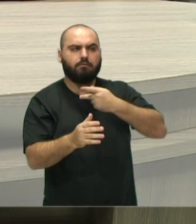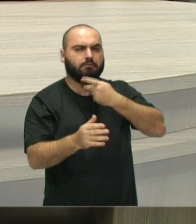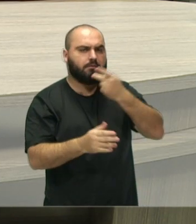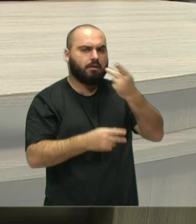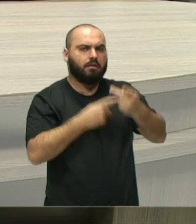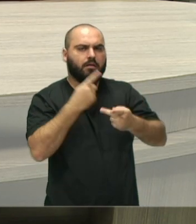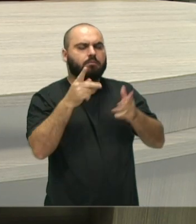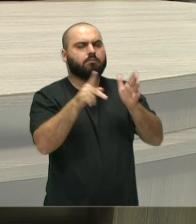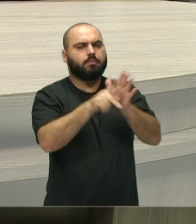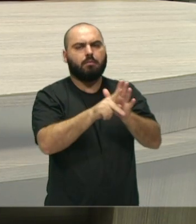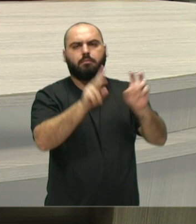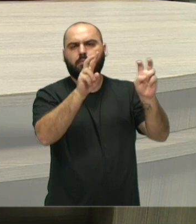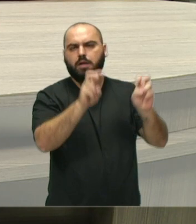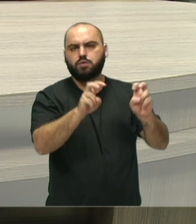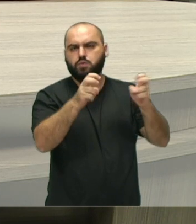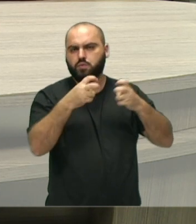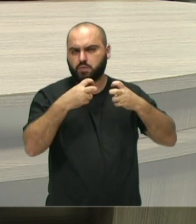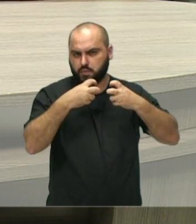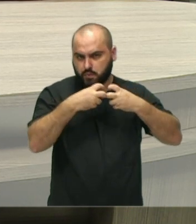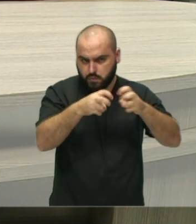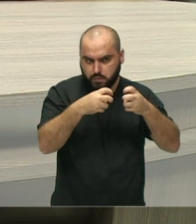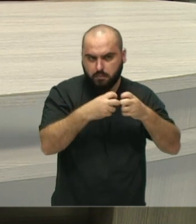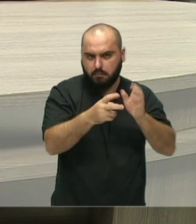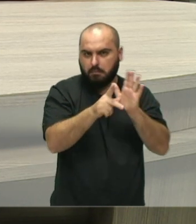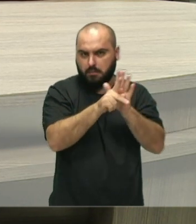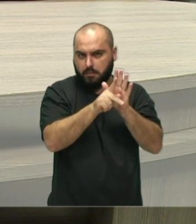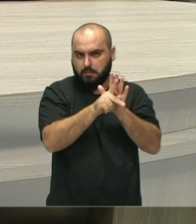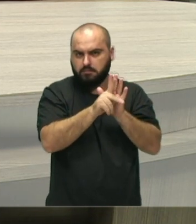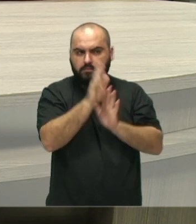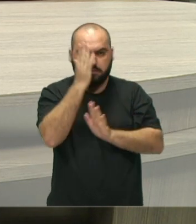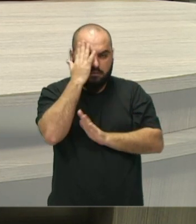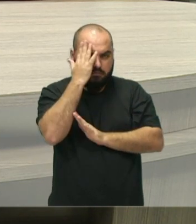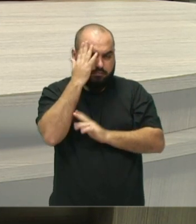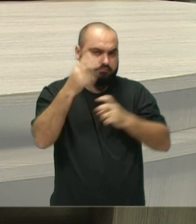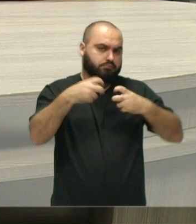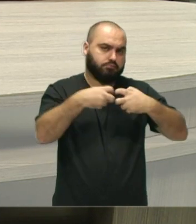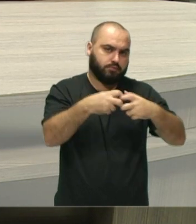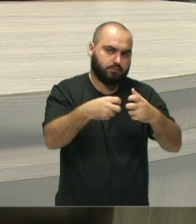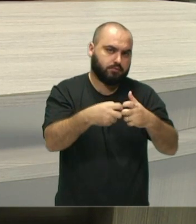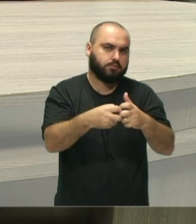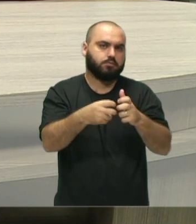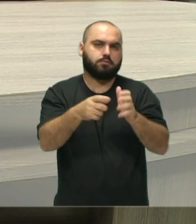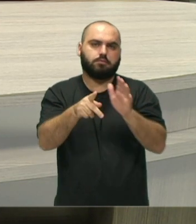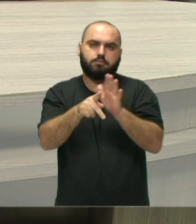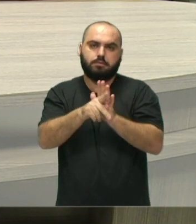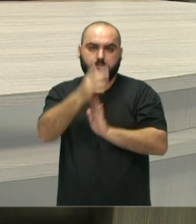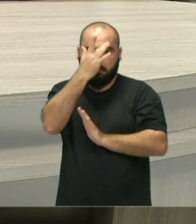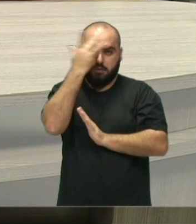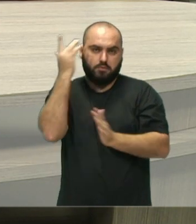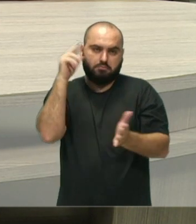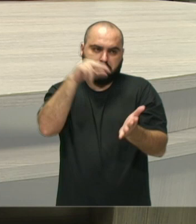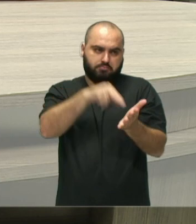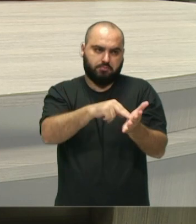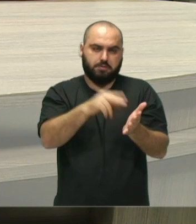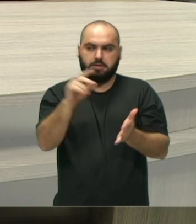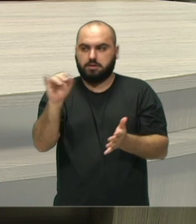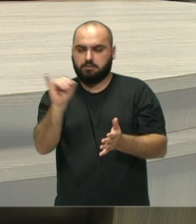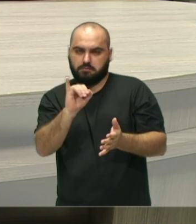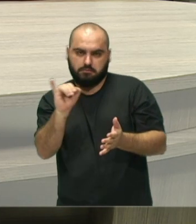pouco de questão de transporte público, né? Transporte público coletivo de passageiros e tal, entre as